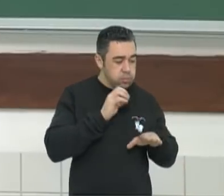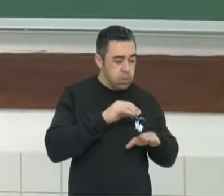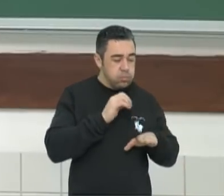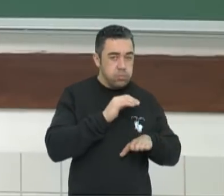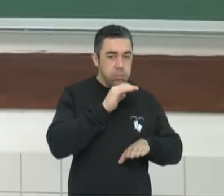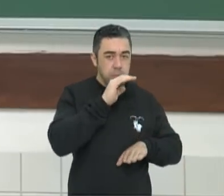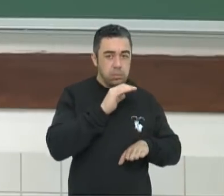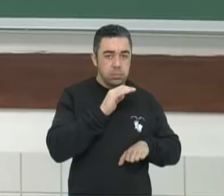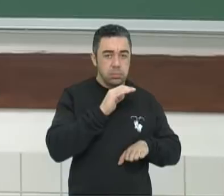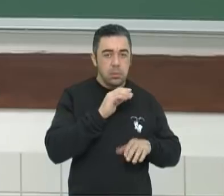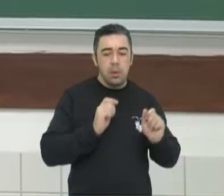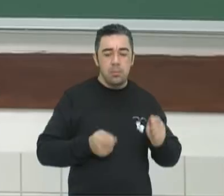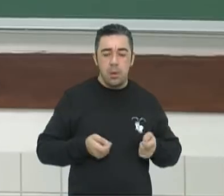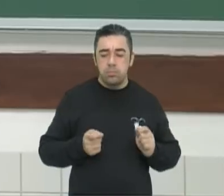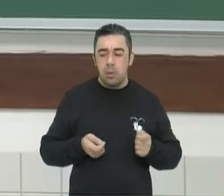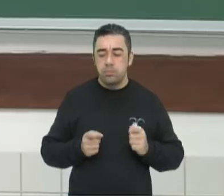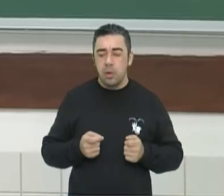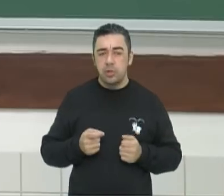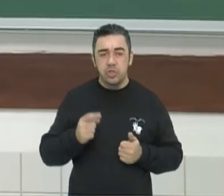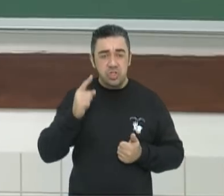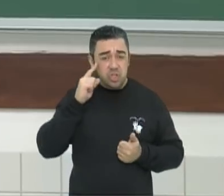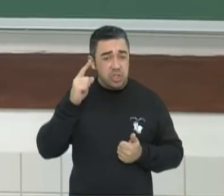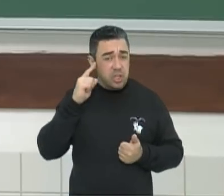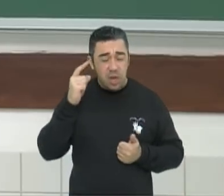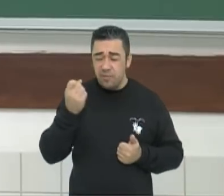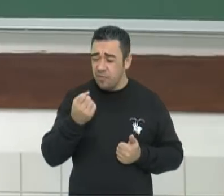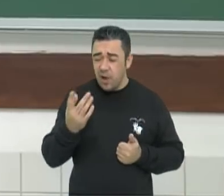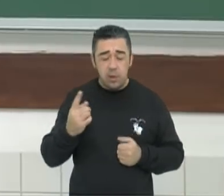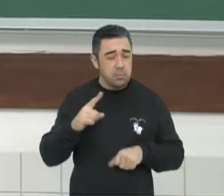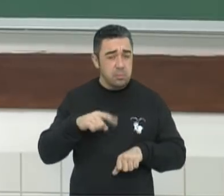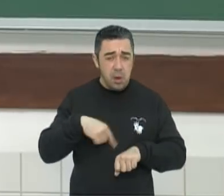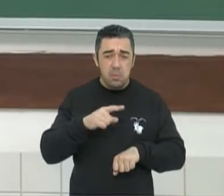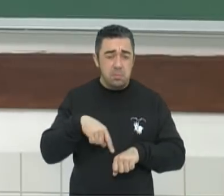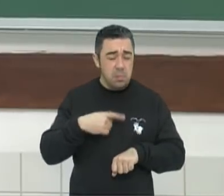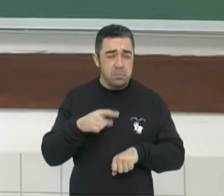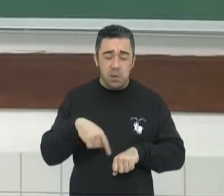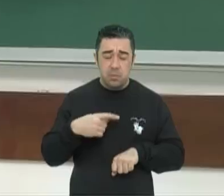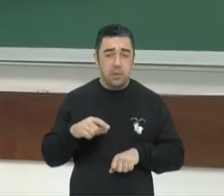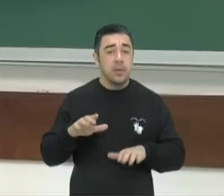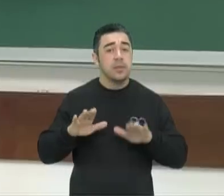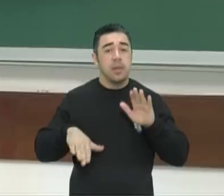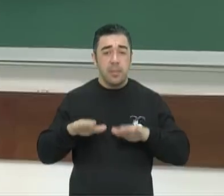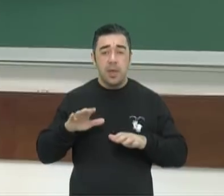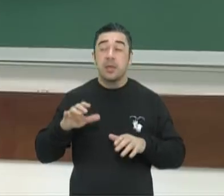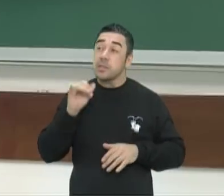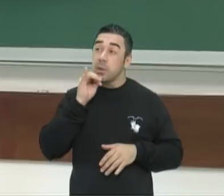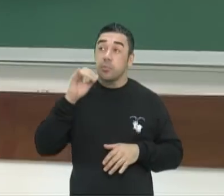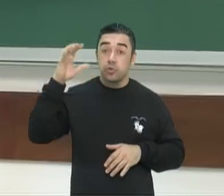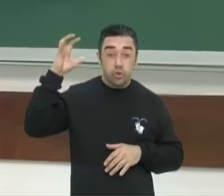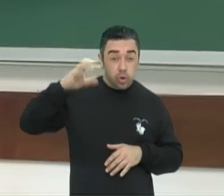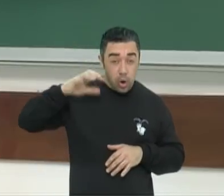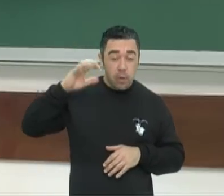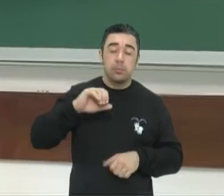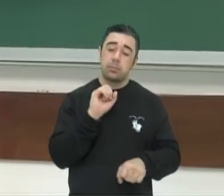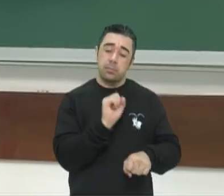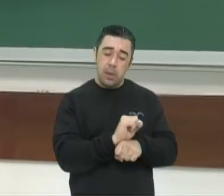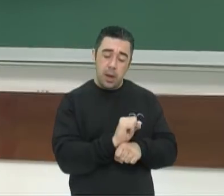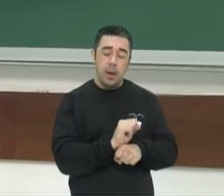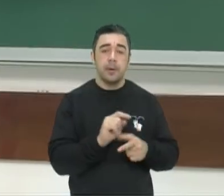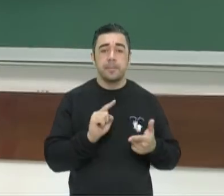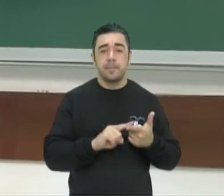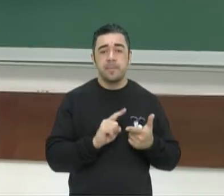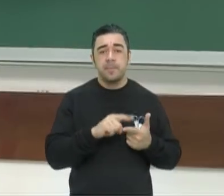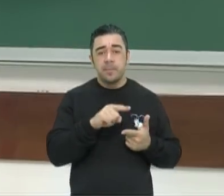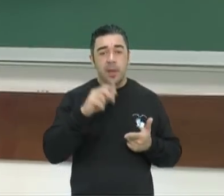entregue, poderia passar ali dias, dependia também dos fenômenos da natureza, né, da saúde do